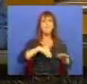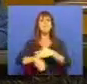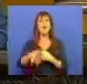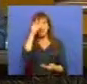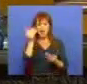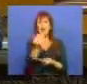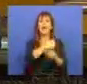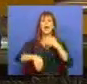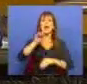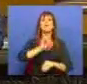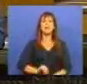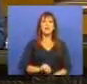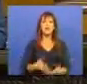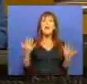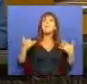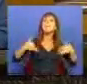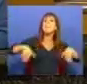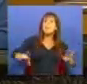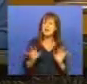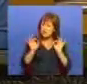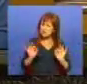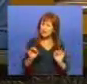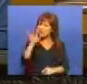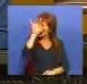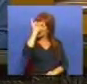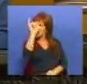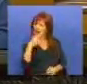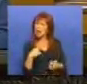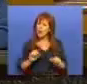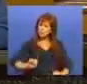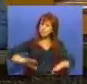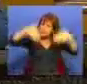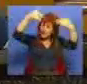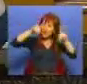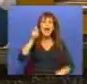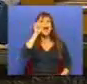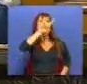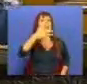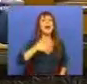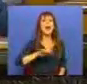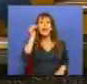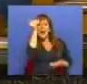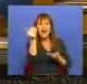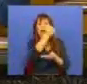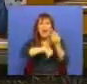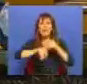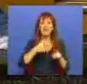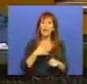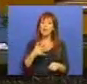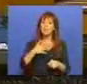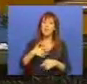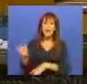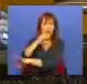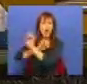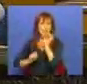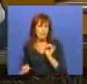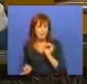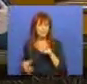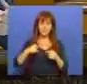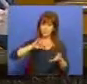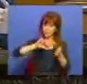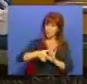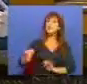do referendo. Mas tratemos dessa ideia peregrina de que quem quer o referendo não quer a Europa. O